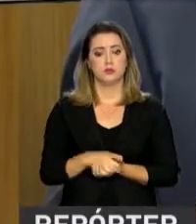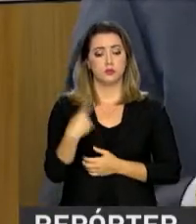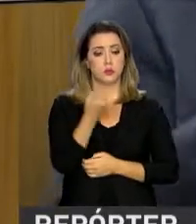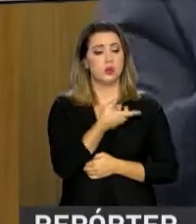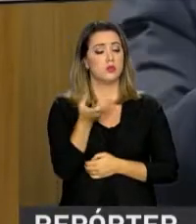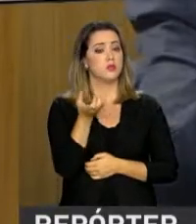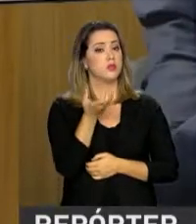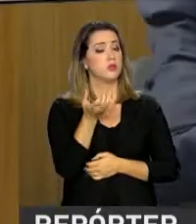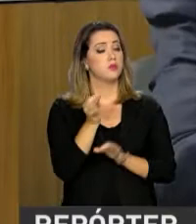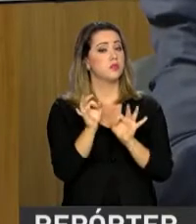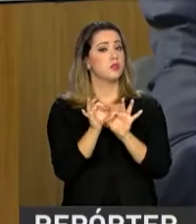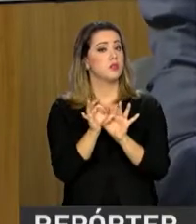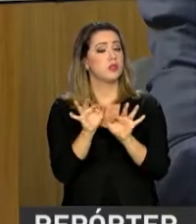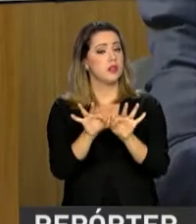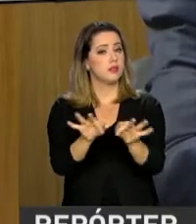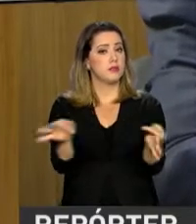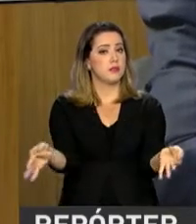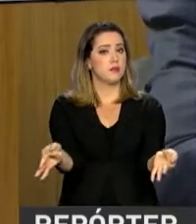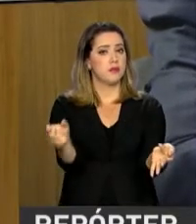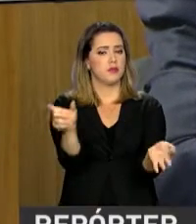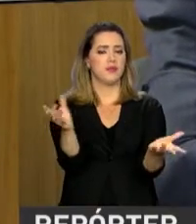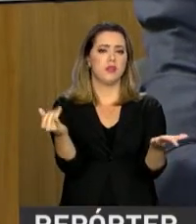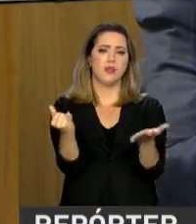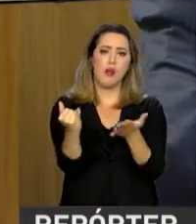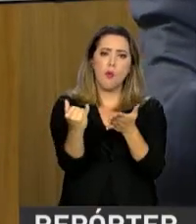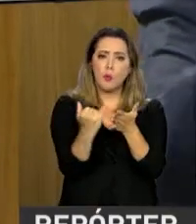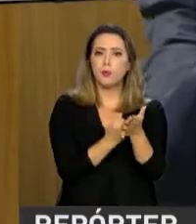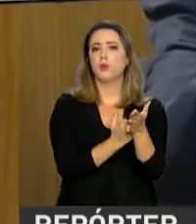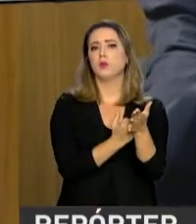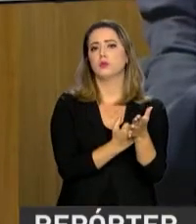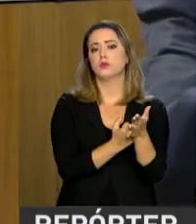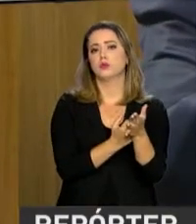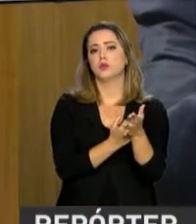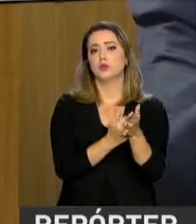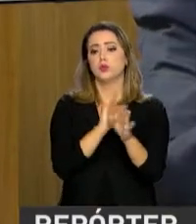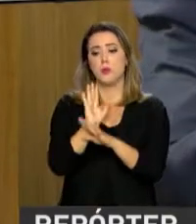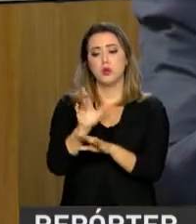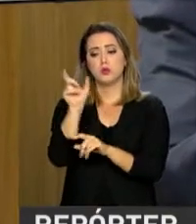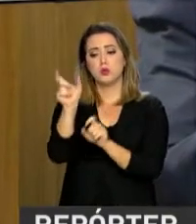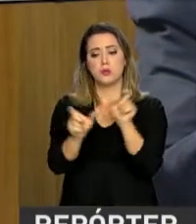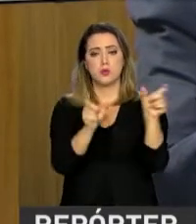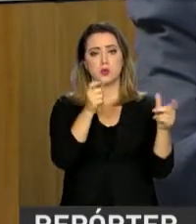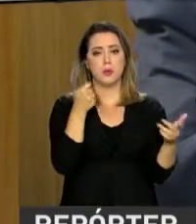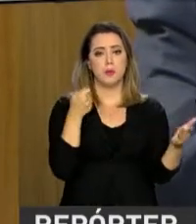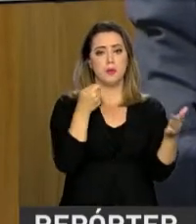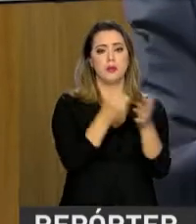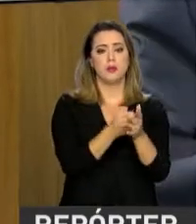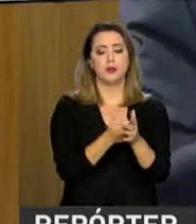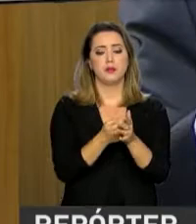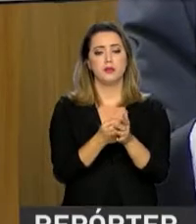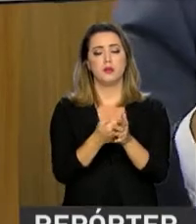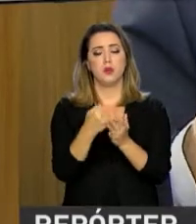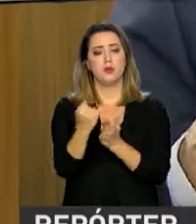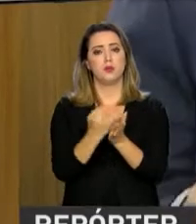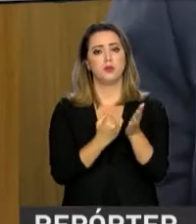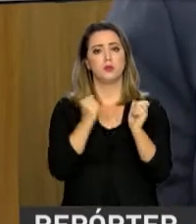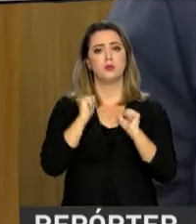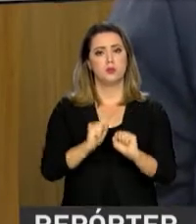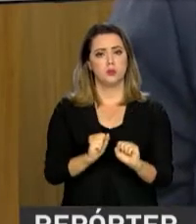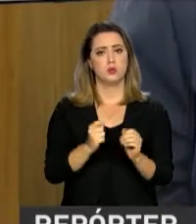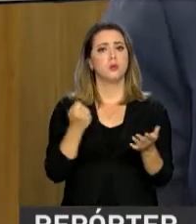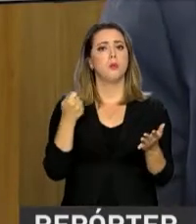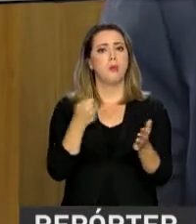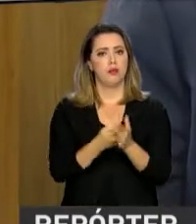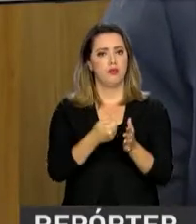última análise beneficiar o cidadão ea cidadã isto é você quando fui pagar seu imposto é possa fazer